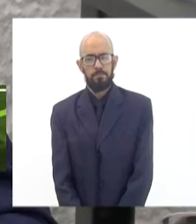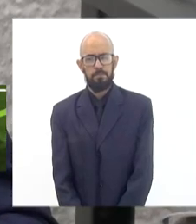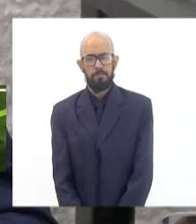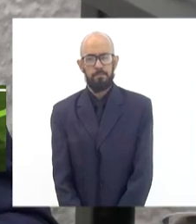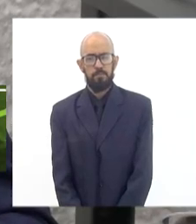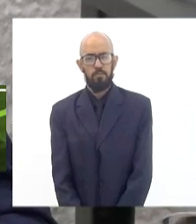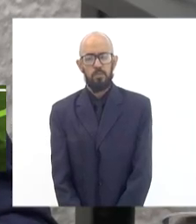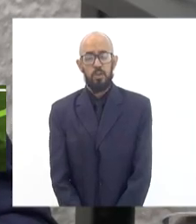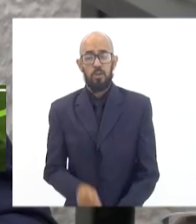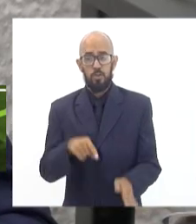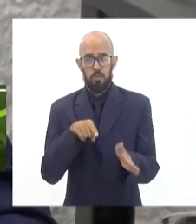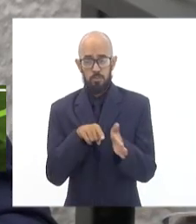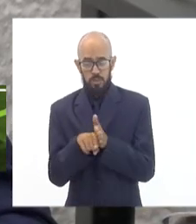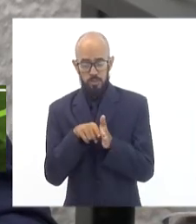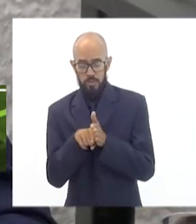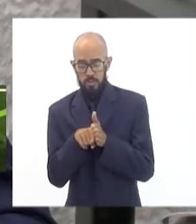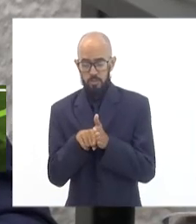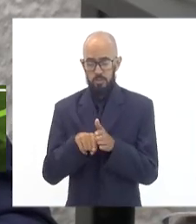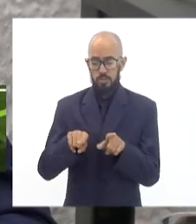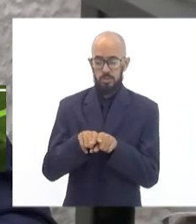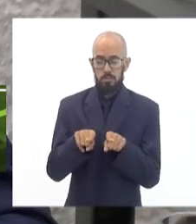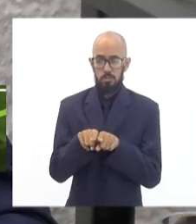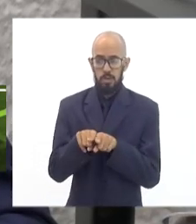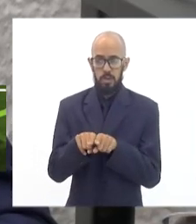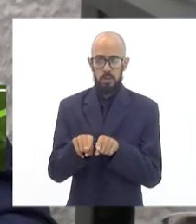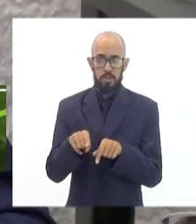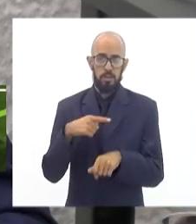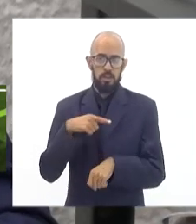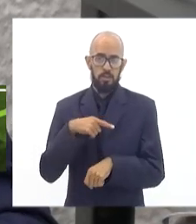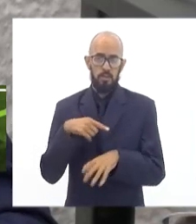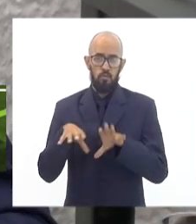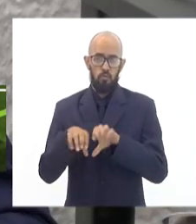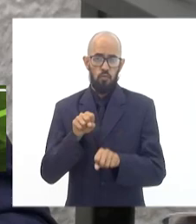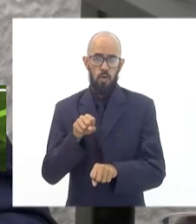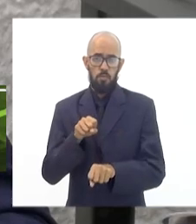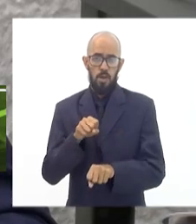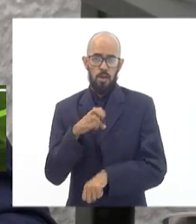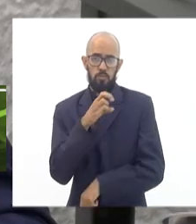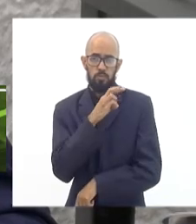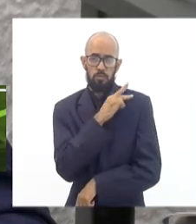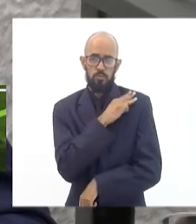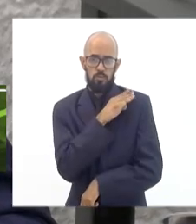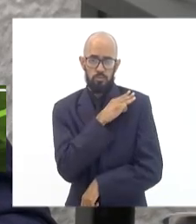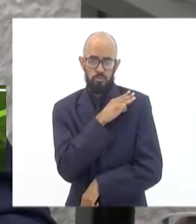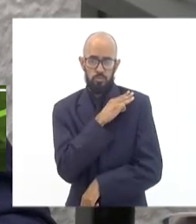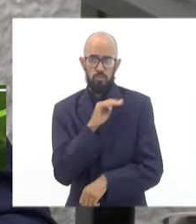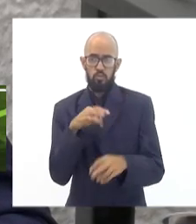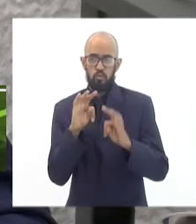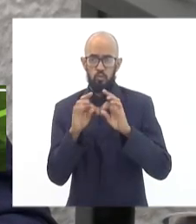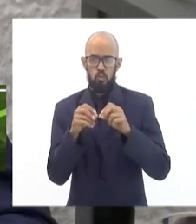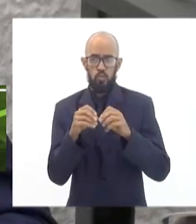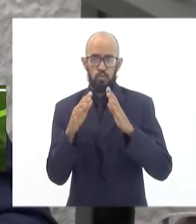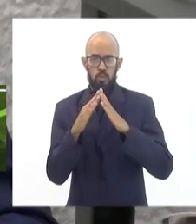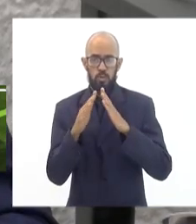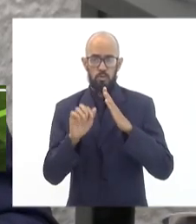e os pesquisadores de ensino de que tem o ensino médio todos aí assim todos da Comunidade